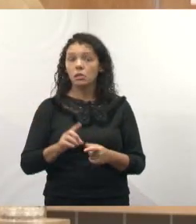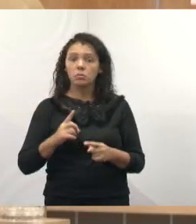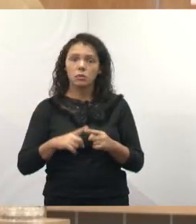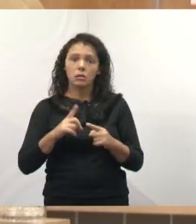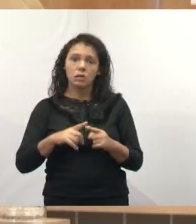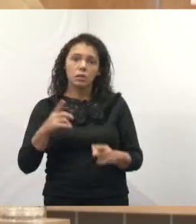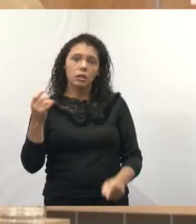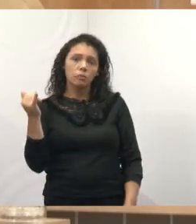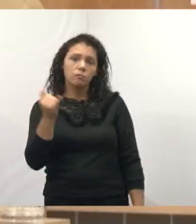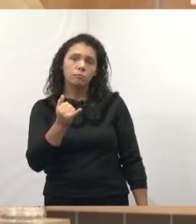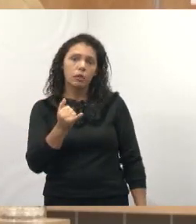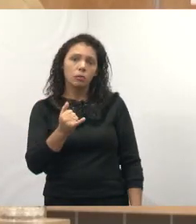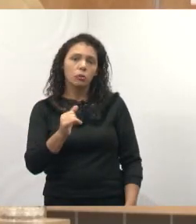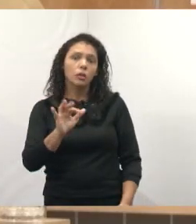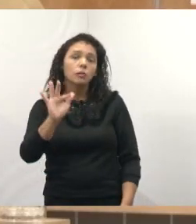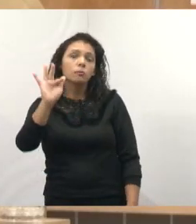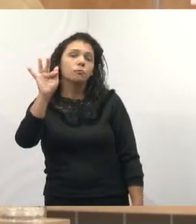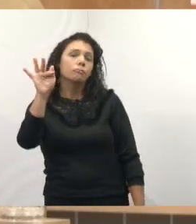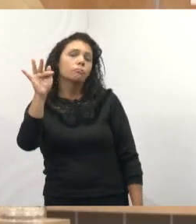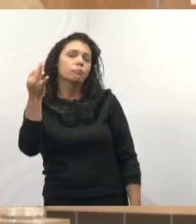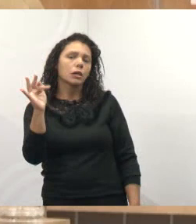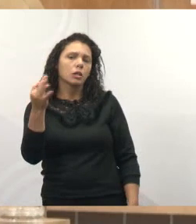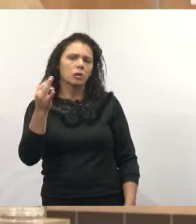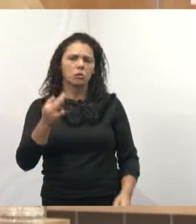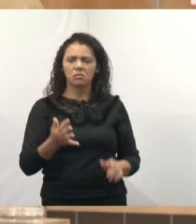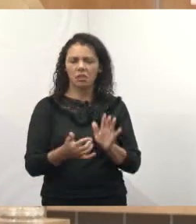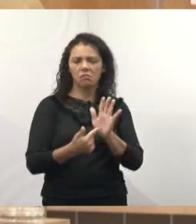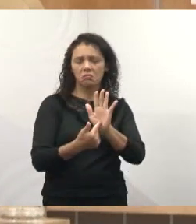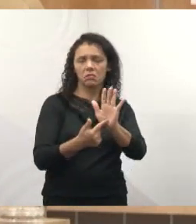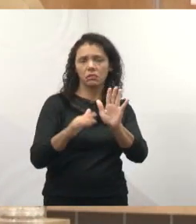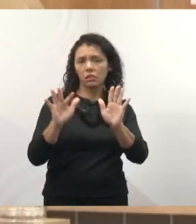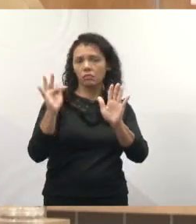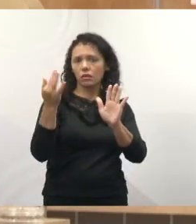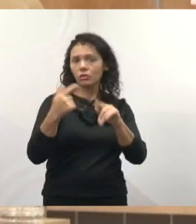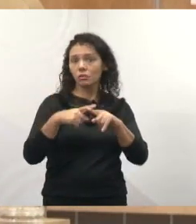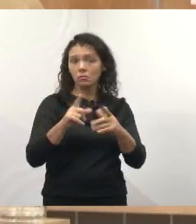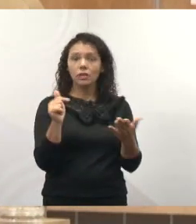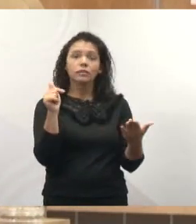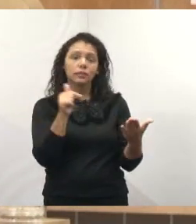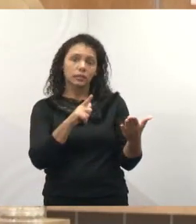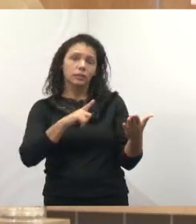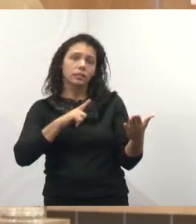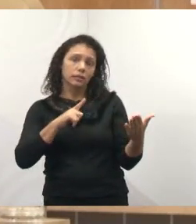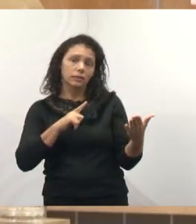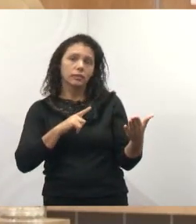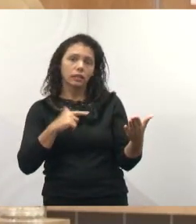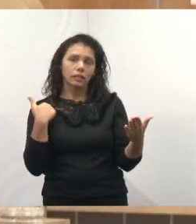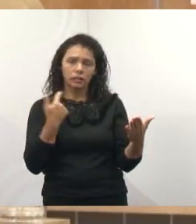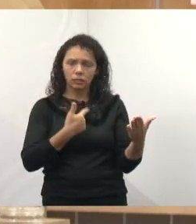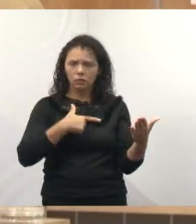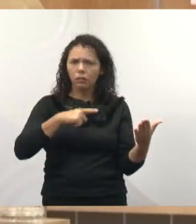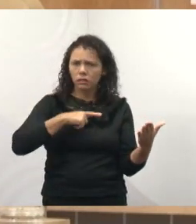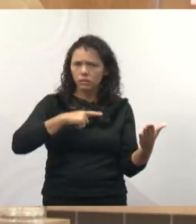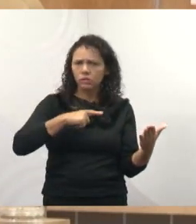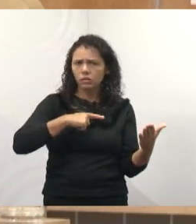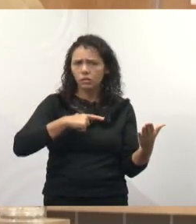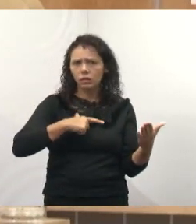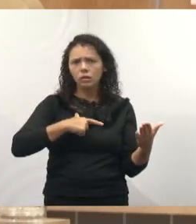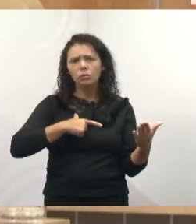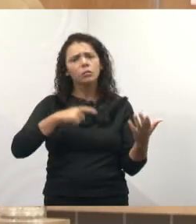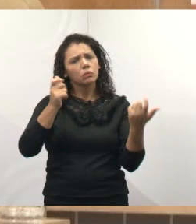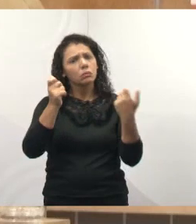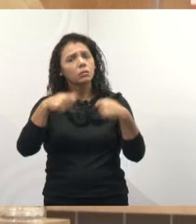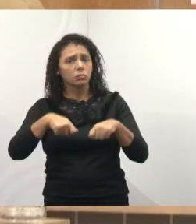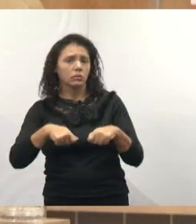ilusão. Até porque isso está apontado pelo Tribunal de Contas. Todo mundo sabe que nós temos uma possibilidade. Mas aí, quem